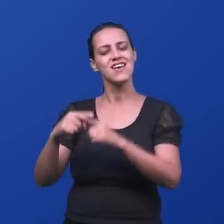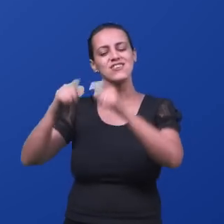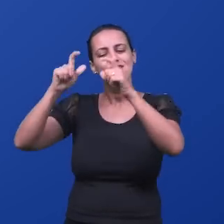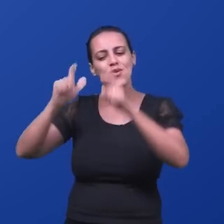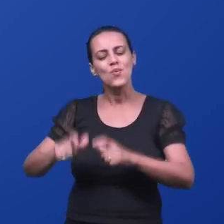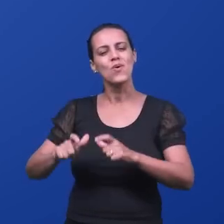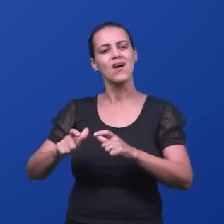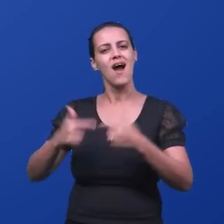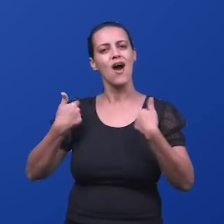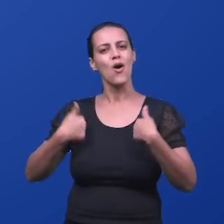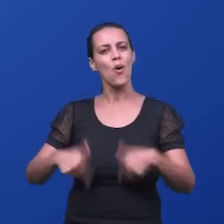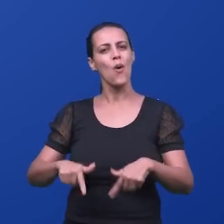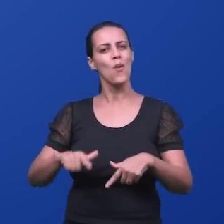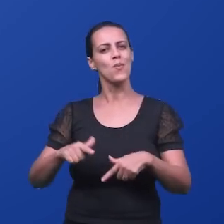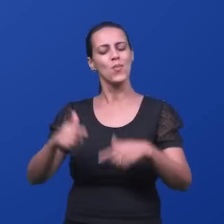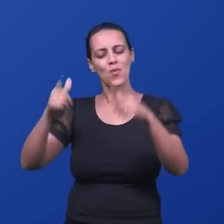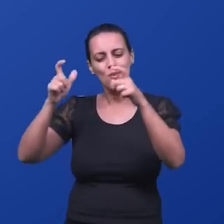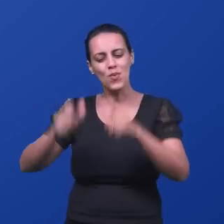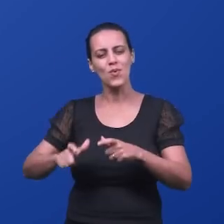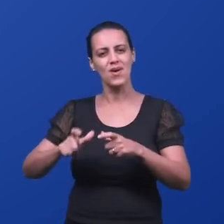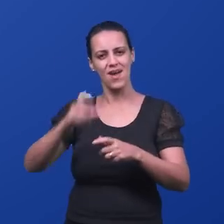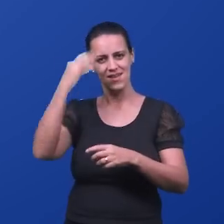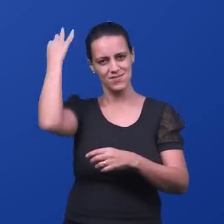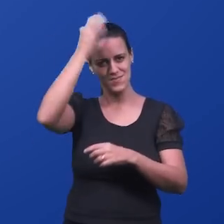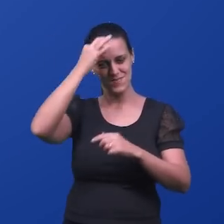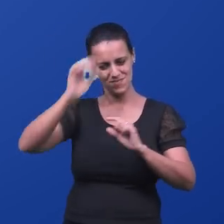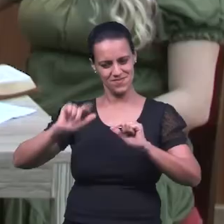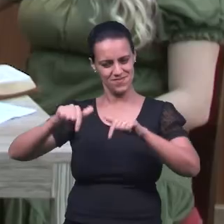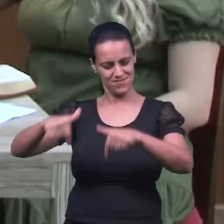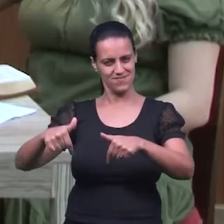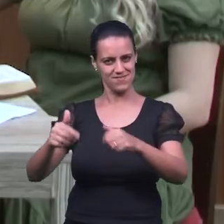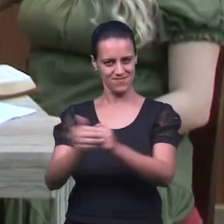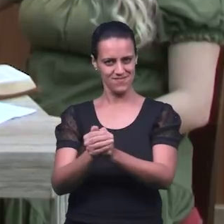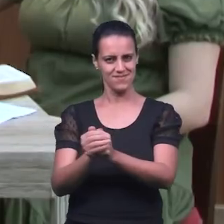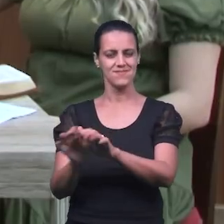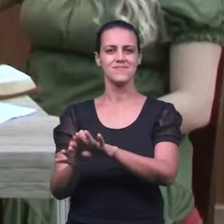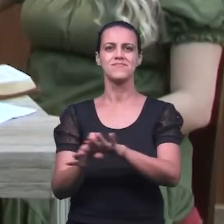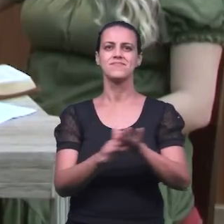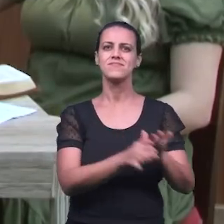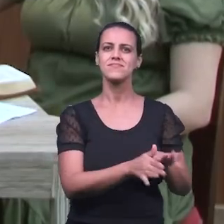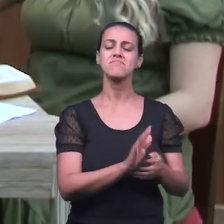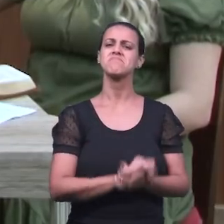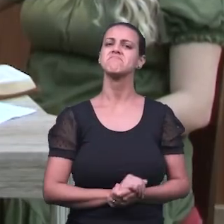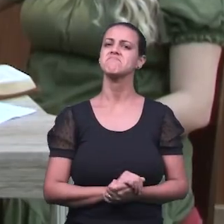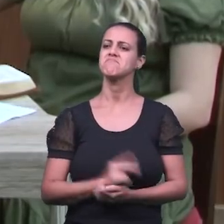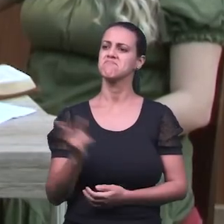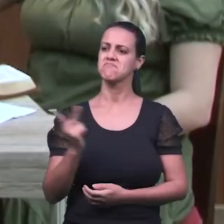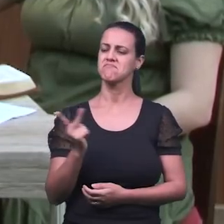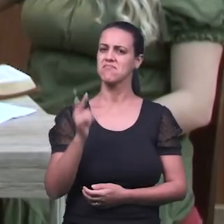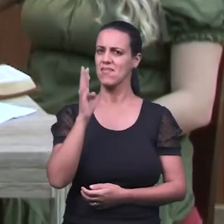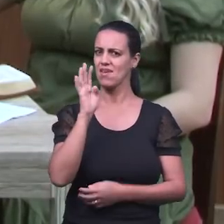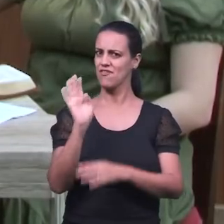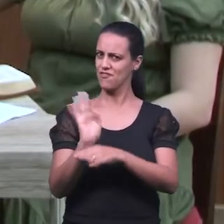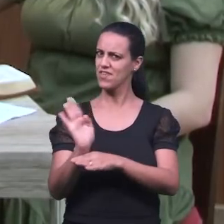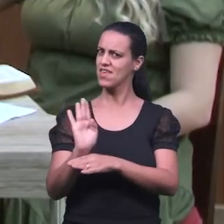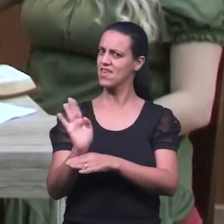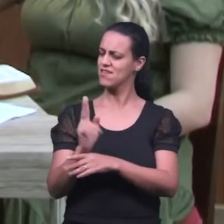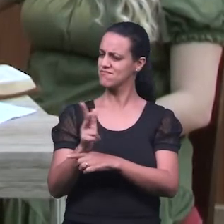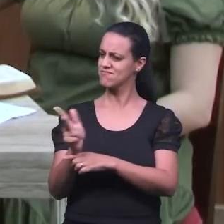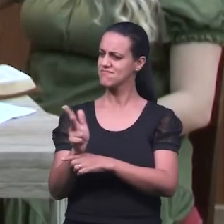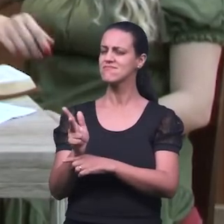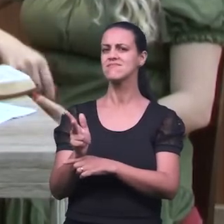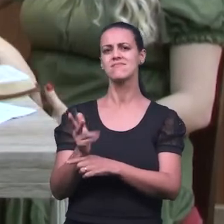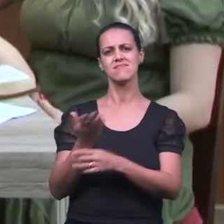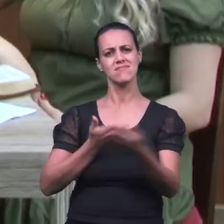circula e onde o Espírito Santo tem operado. A todos a paz do Senhor Jesus. Meus irmãos, nós assistimos a esses dois vídeos com essas